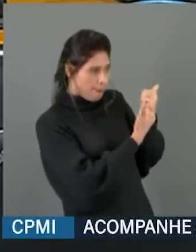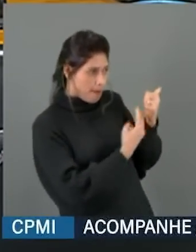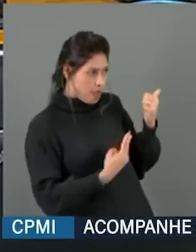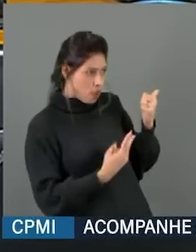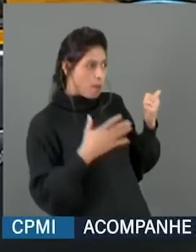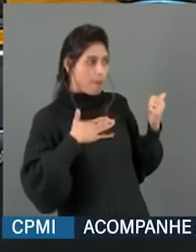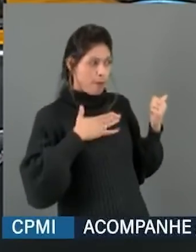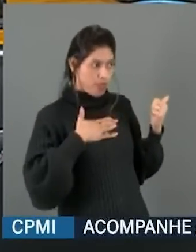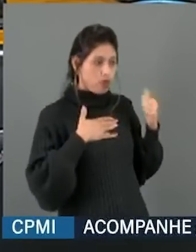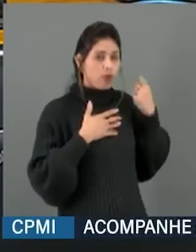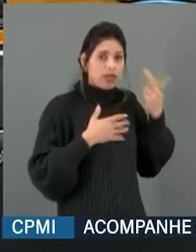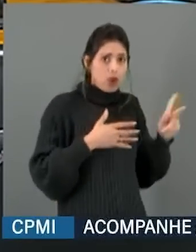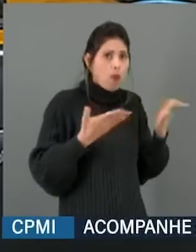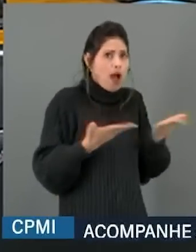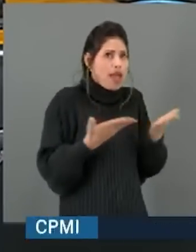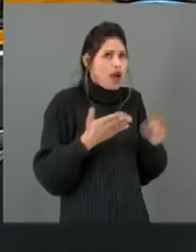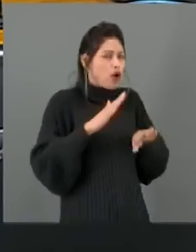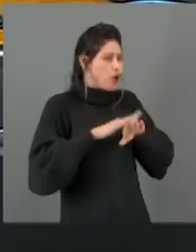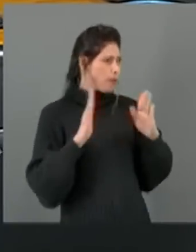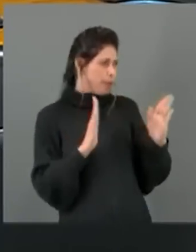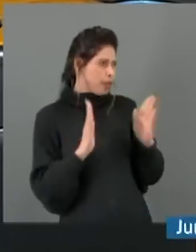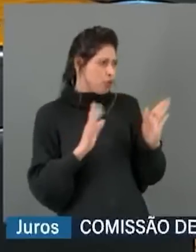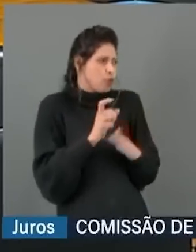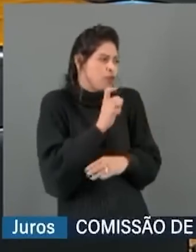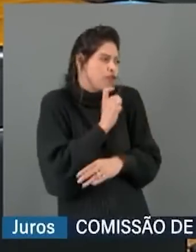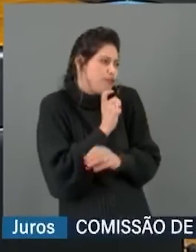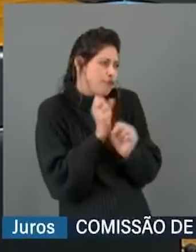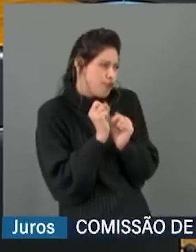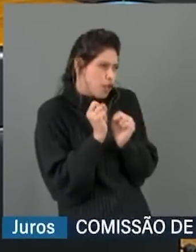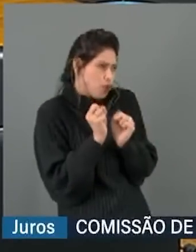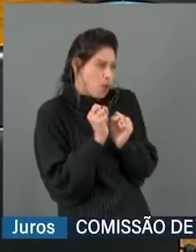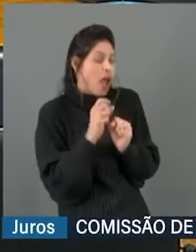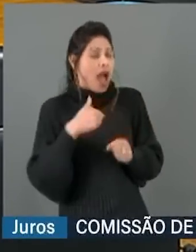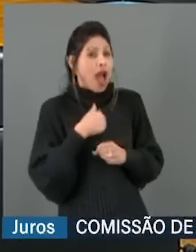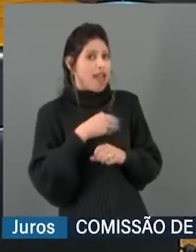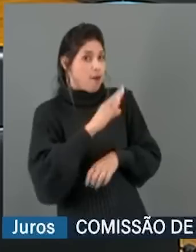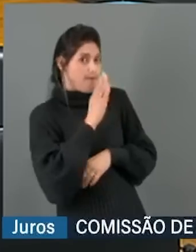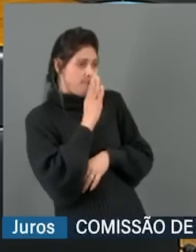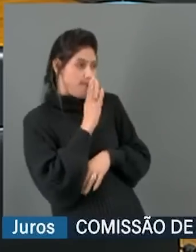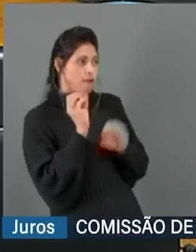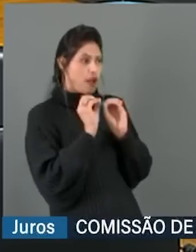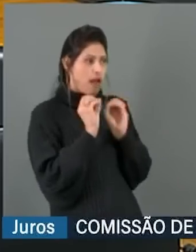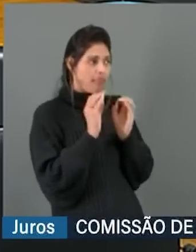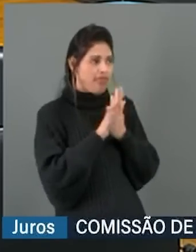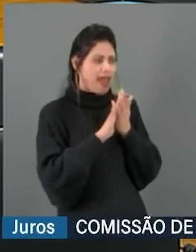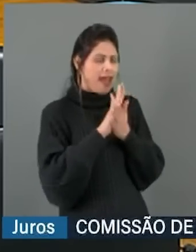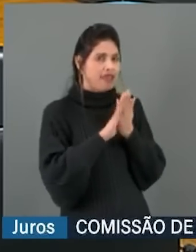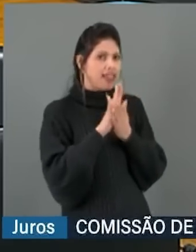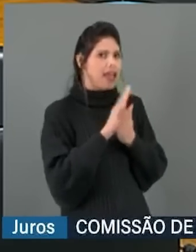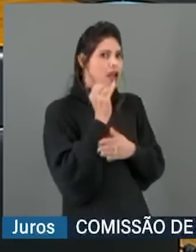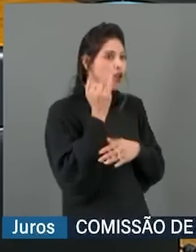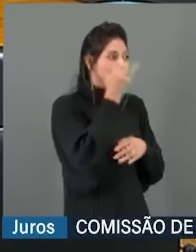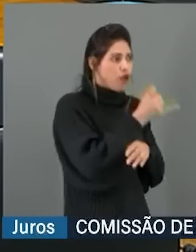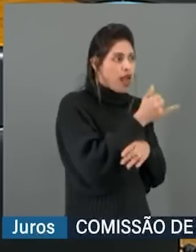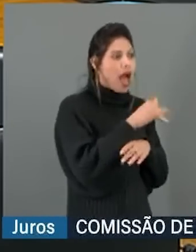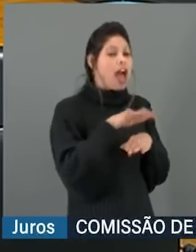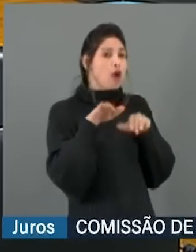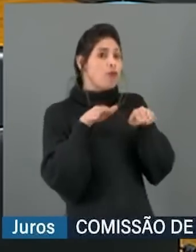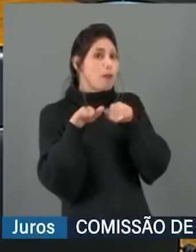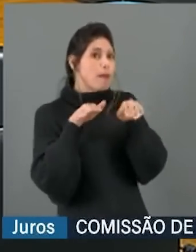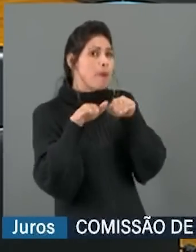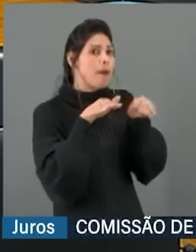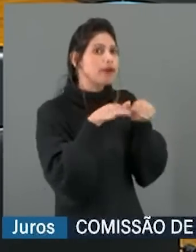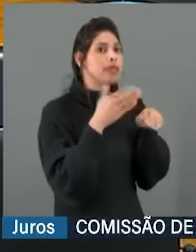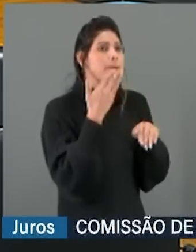frio, aí eu pego, eu sou assessor do Marcos Feliciano, não vou falar nada para ele, vou atrás ali de buscar os empresários para poder me